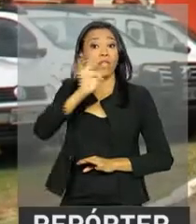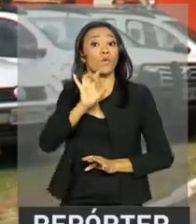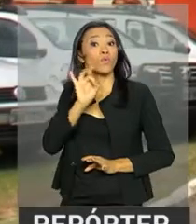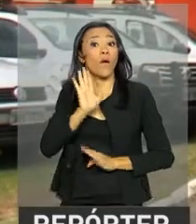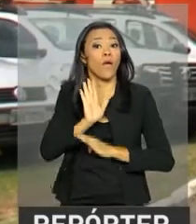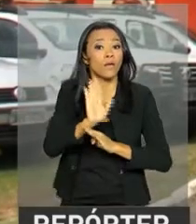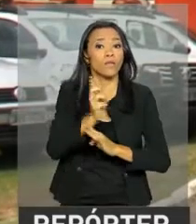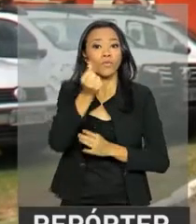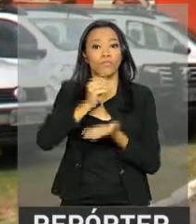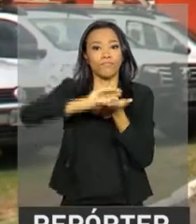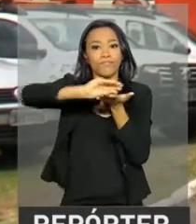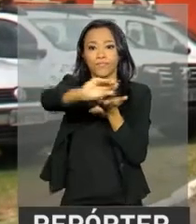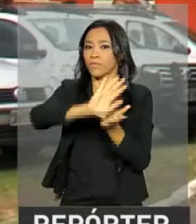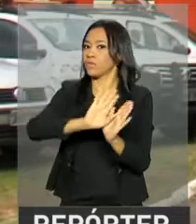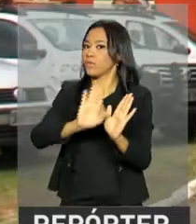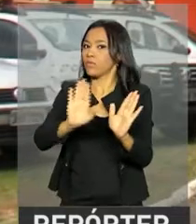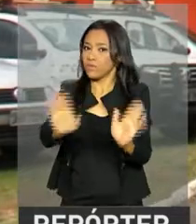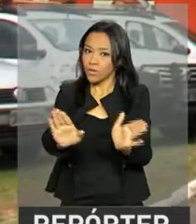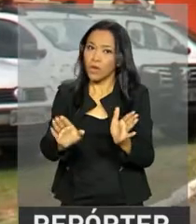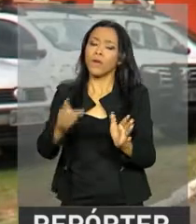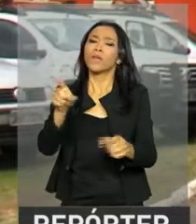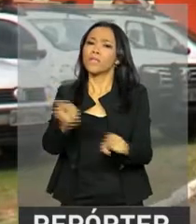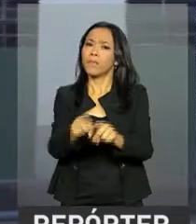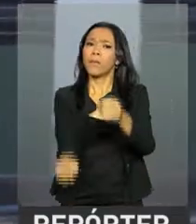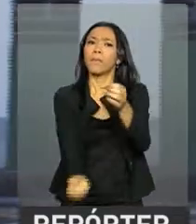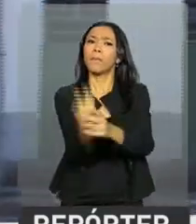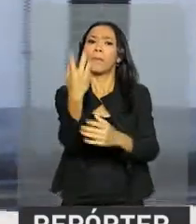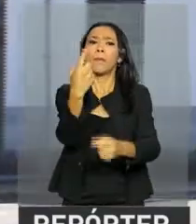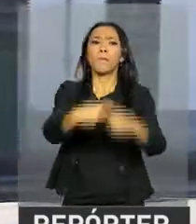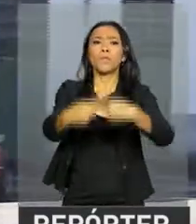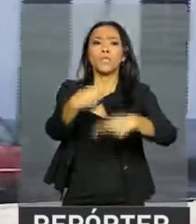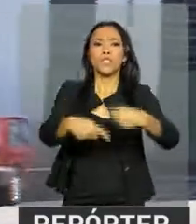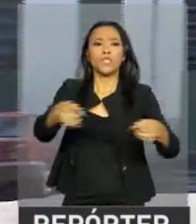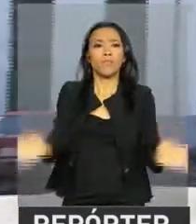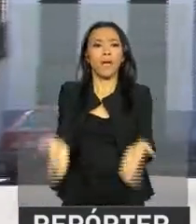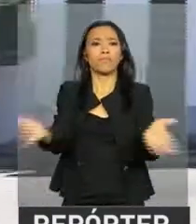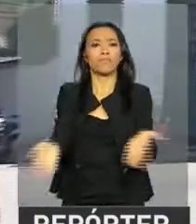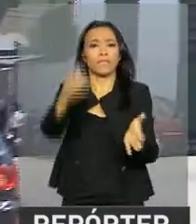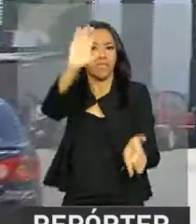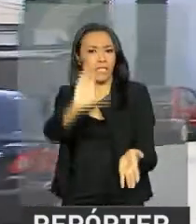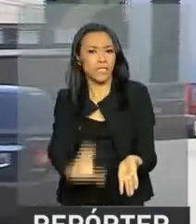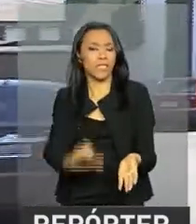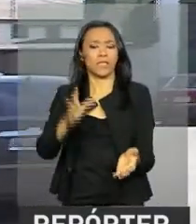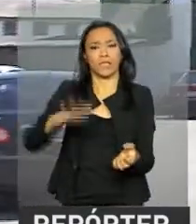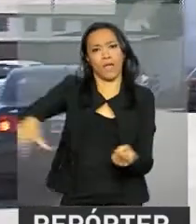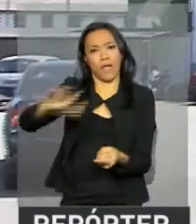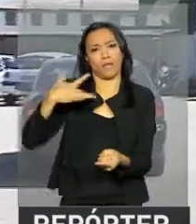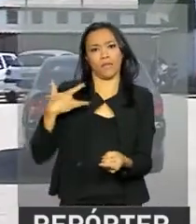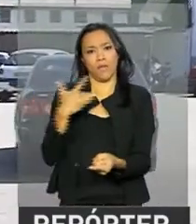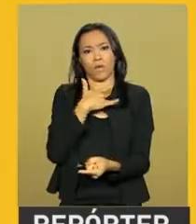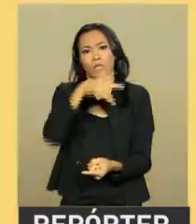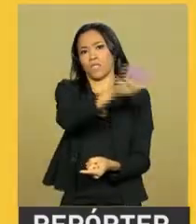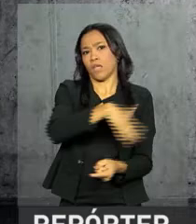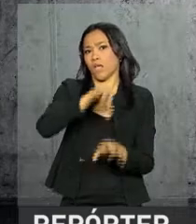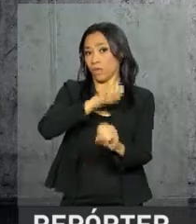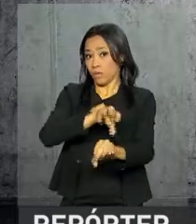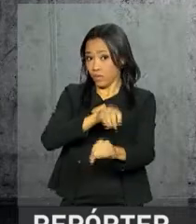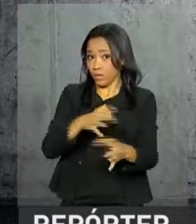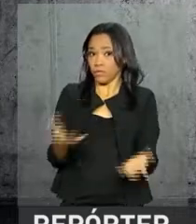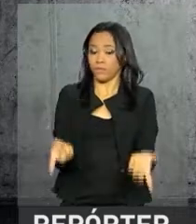repasse de recursos ea adoção de políticas de promoção da cidadania como serviços de saúde e educação